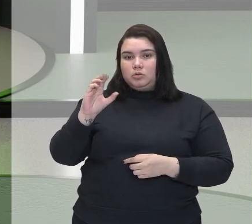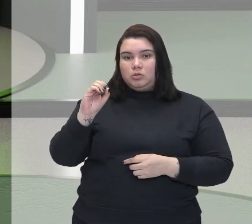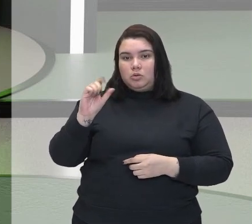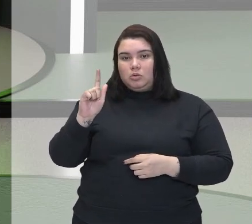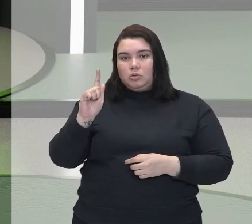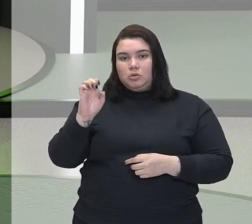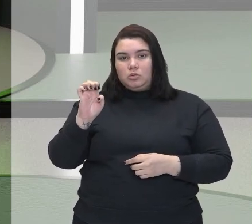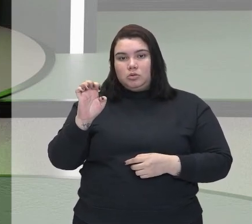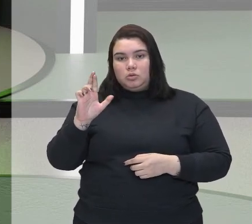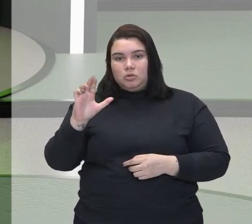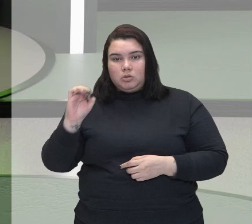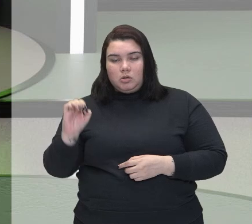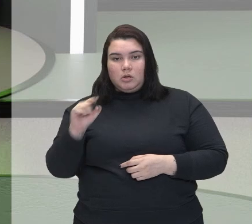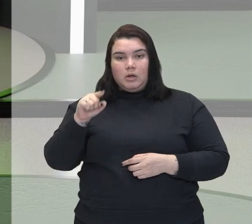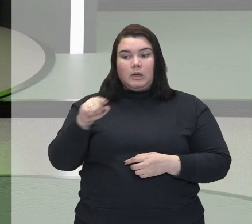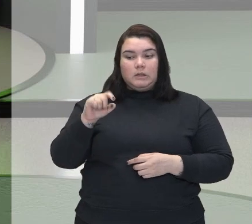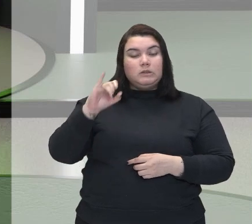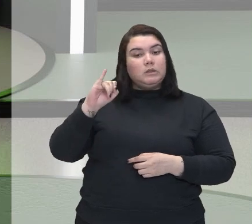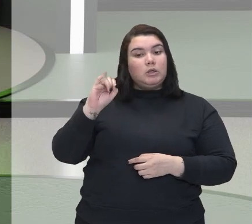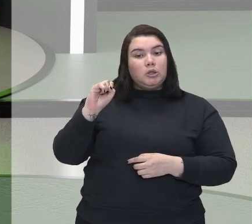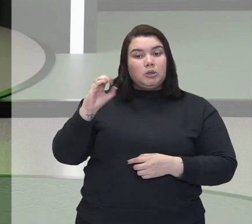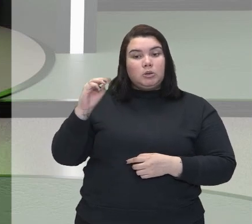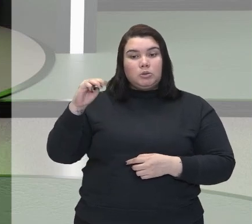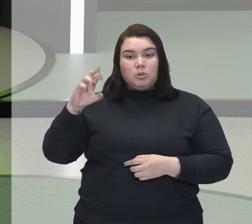um isômero que ele é realmente